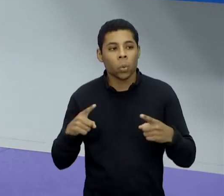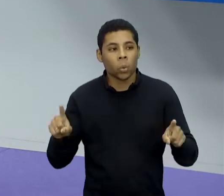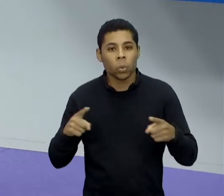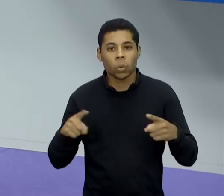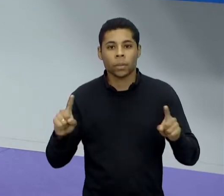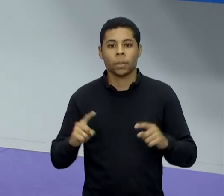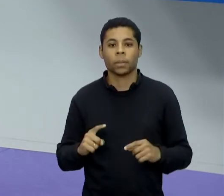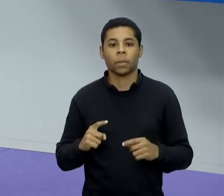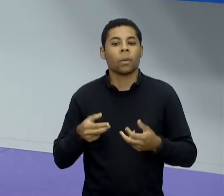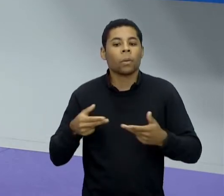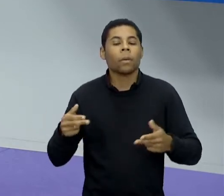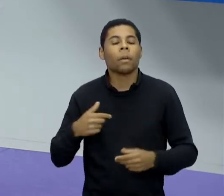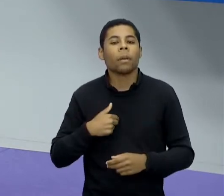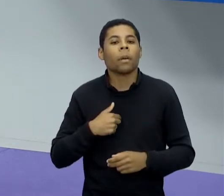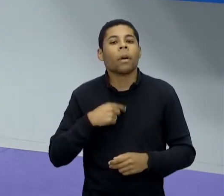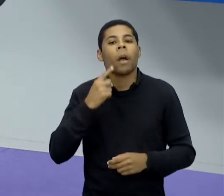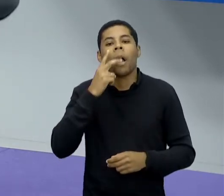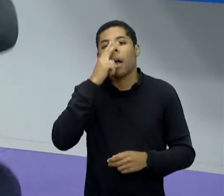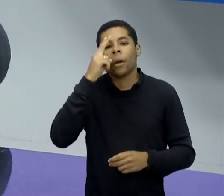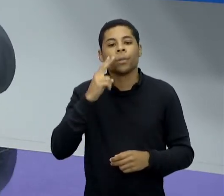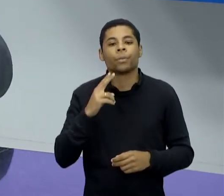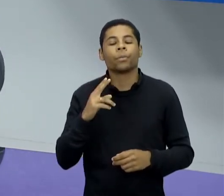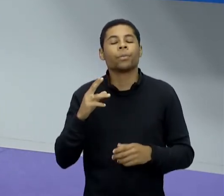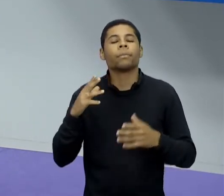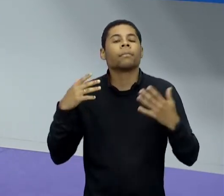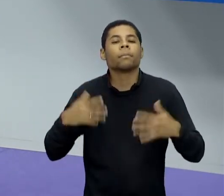ser algo que eu acho que é super